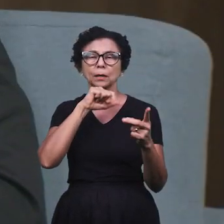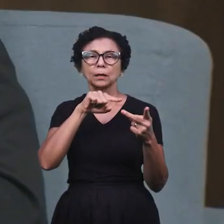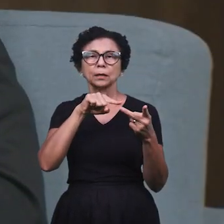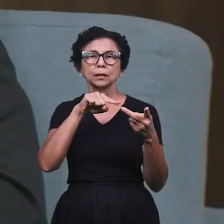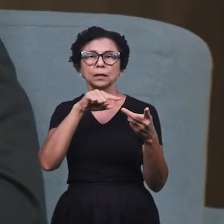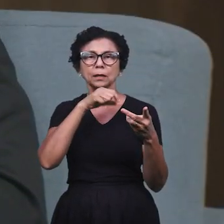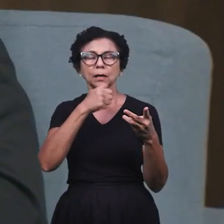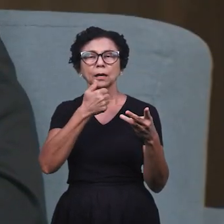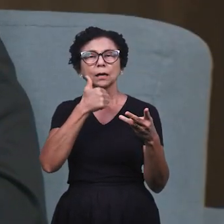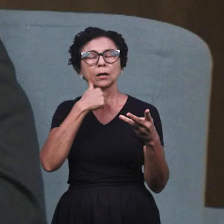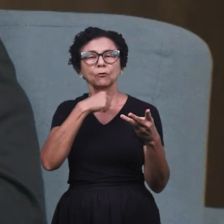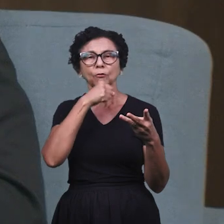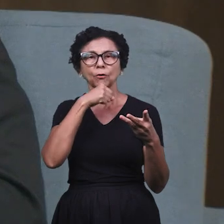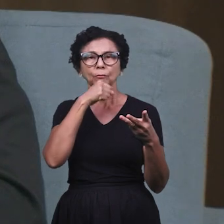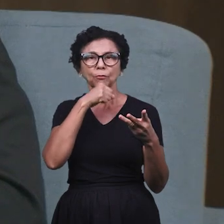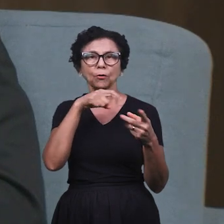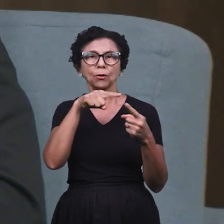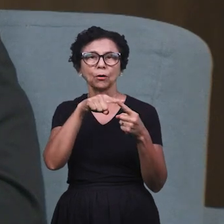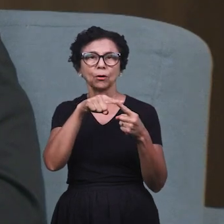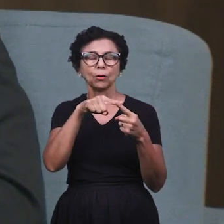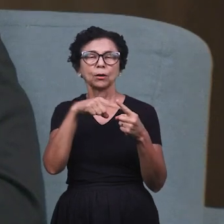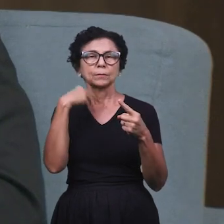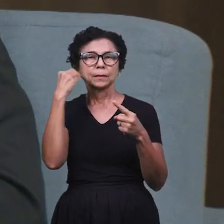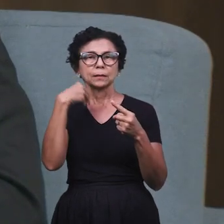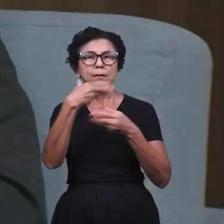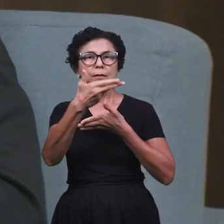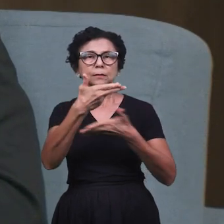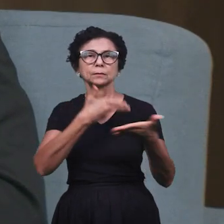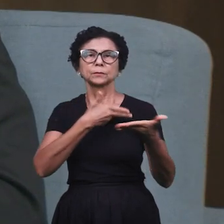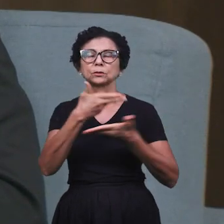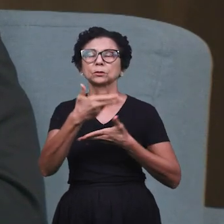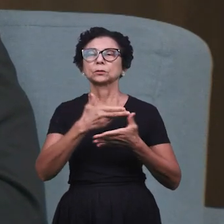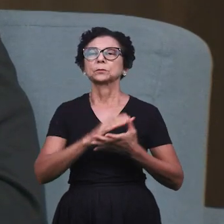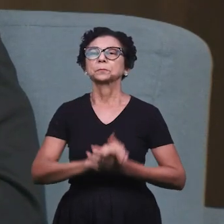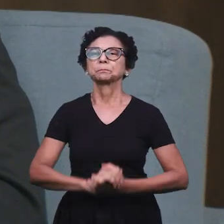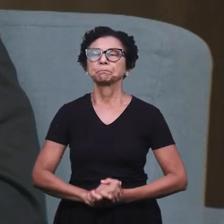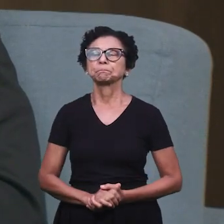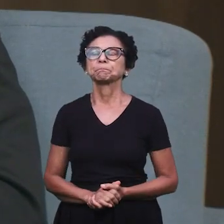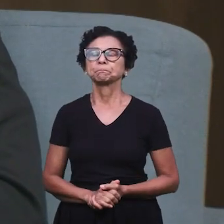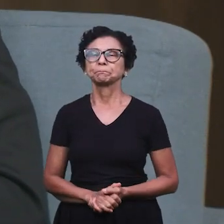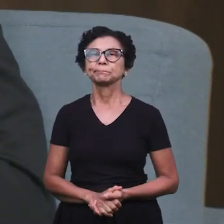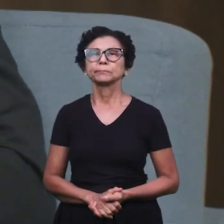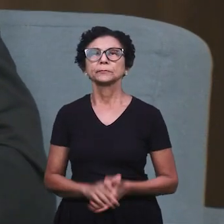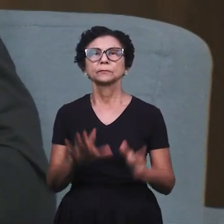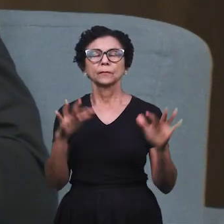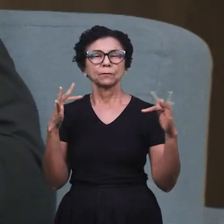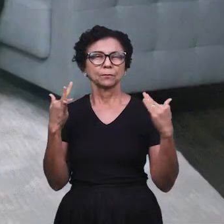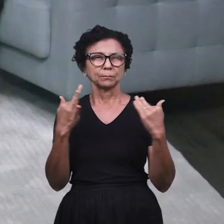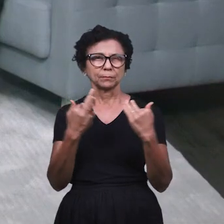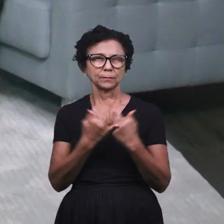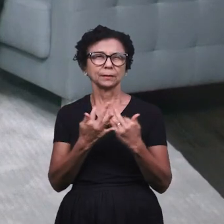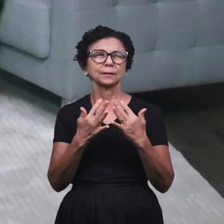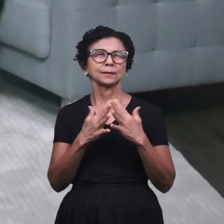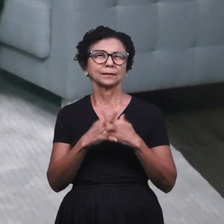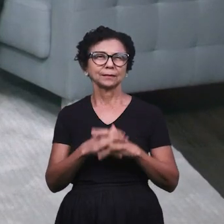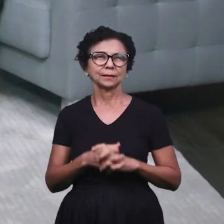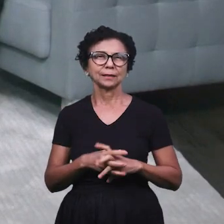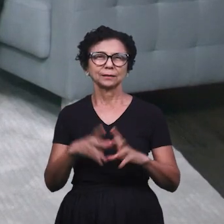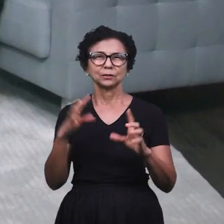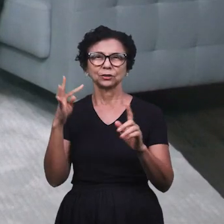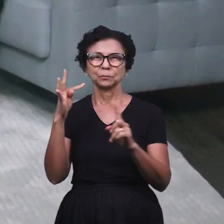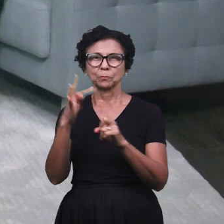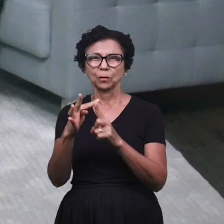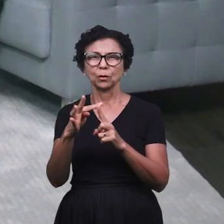não fingida, ela foi praticada na casa, na família de Timóteo. Ele viu a mãe dele, a avó